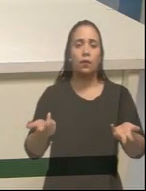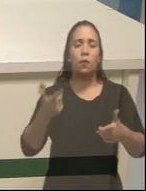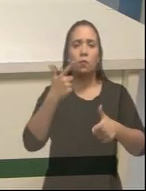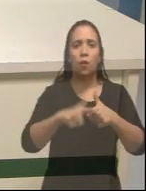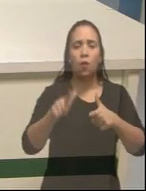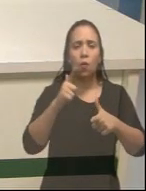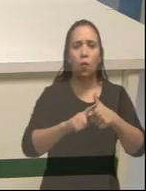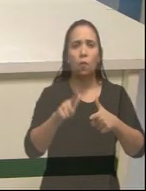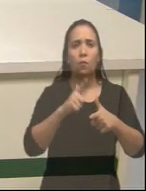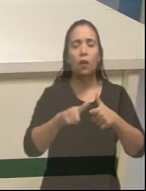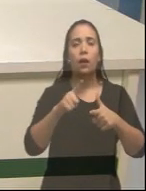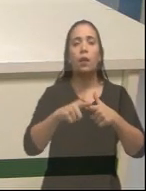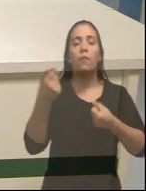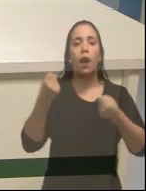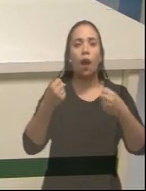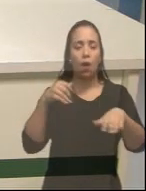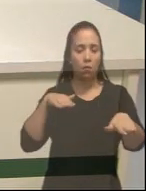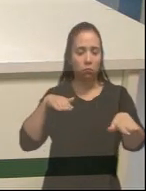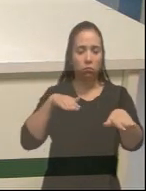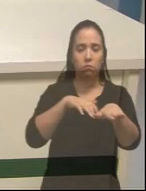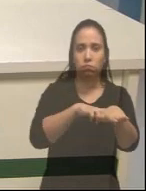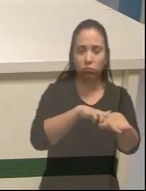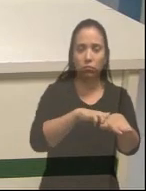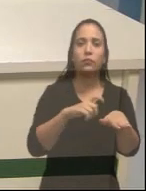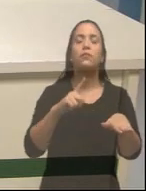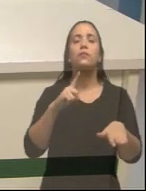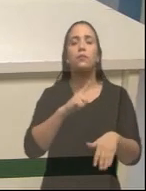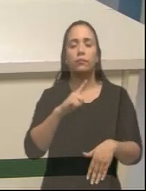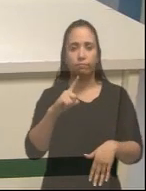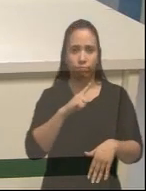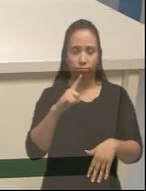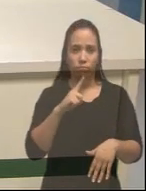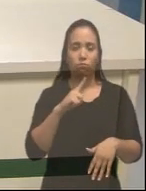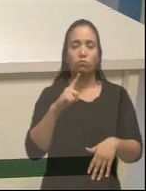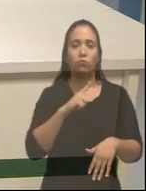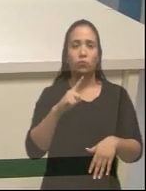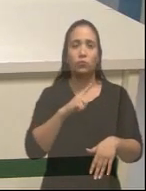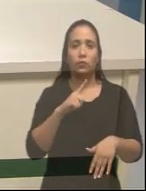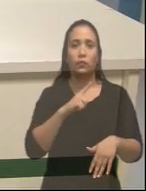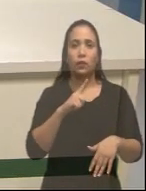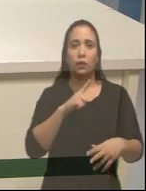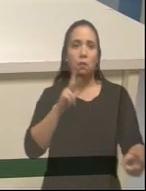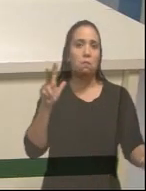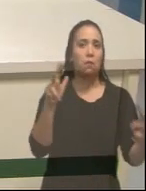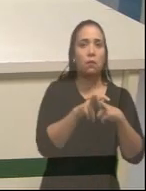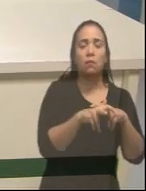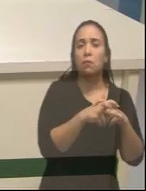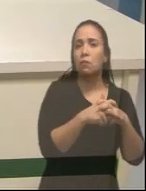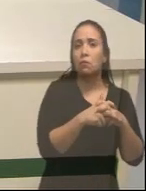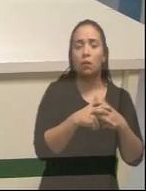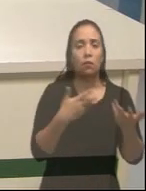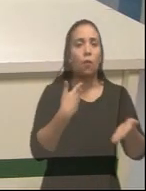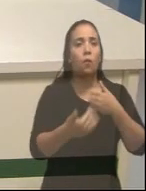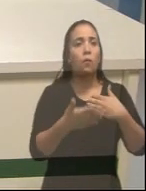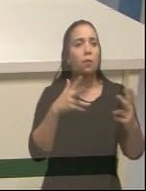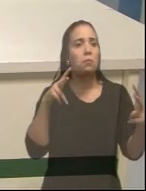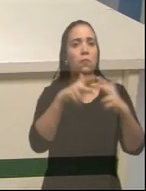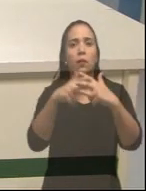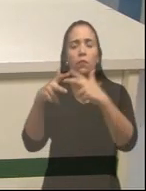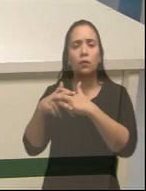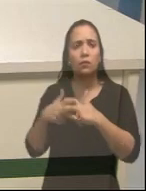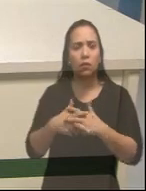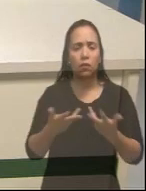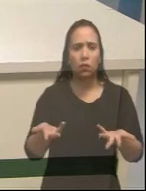problema de batida, que eles chegam às vezes na frente, porque quem bateu em quem já está quase se pegando.